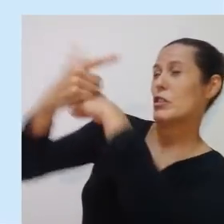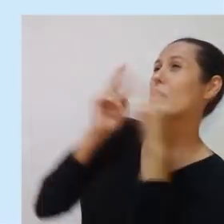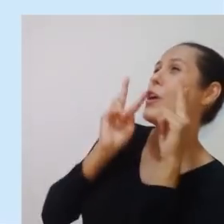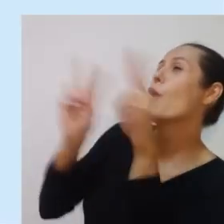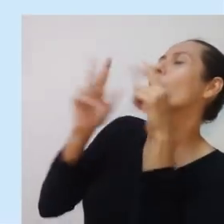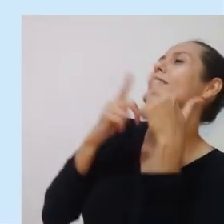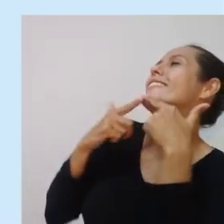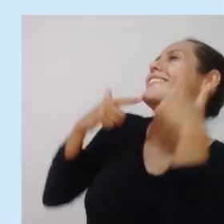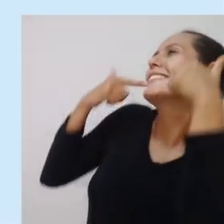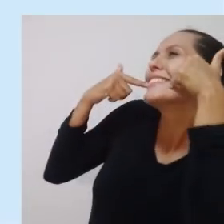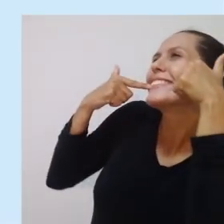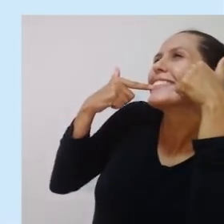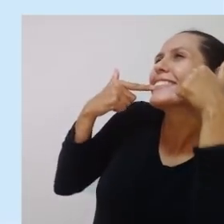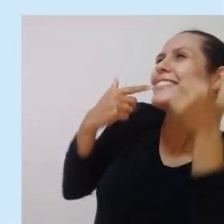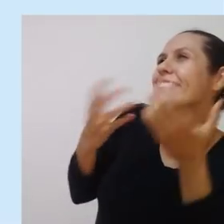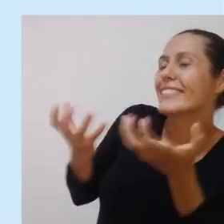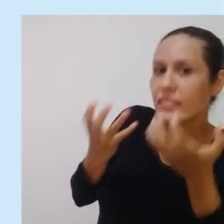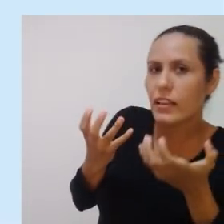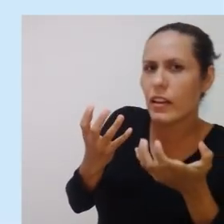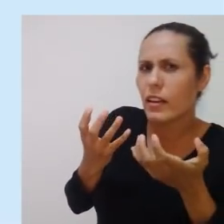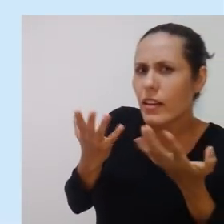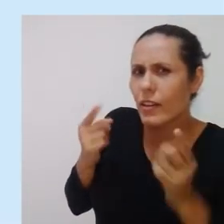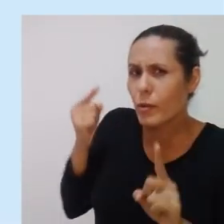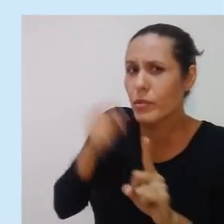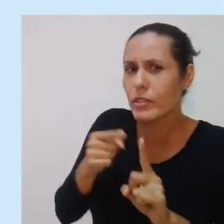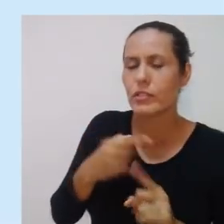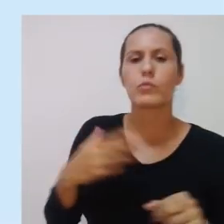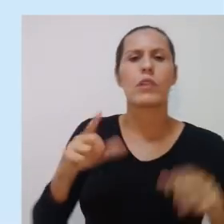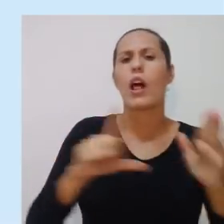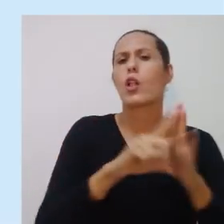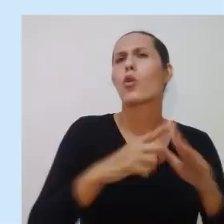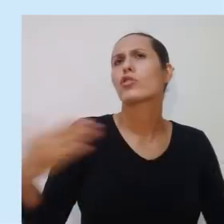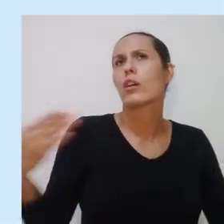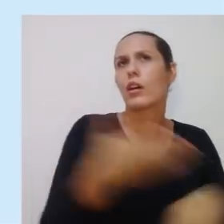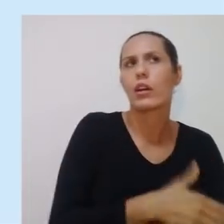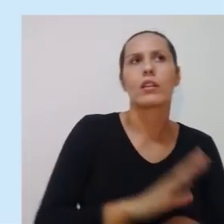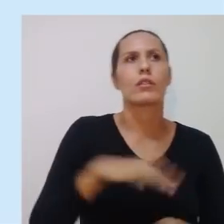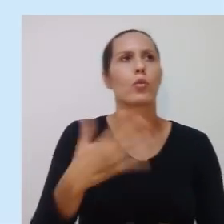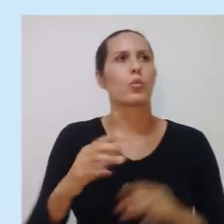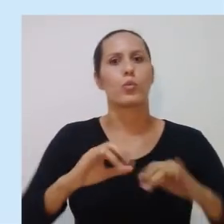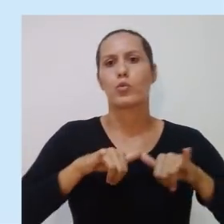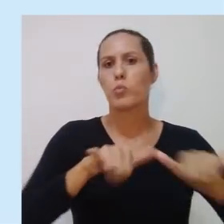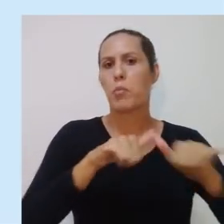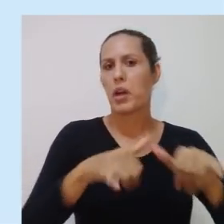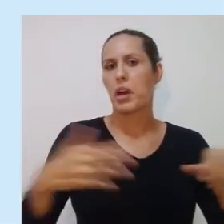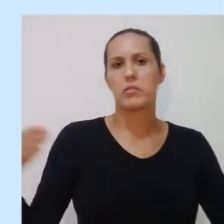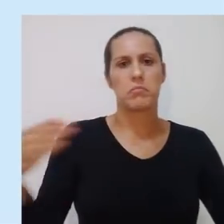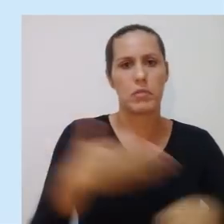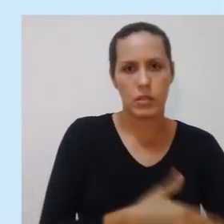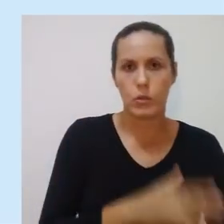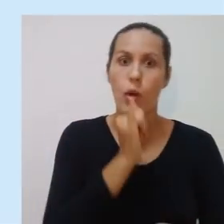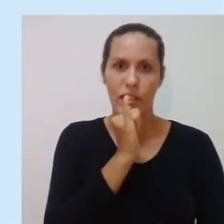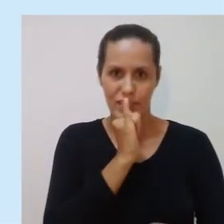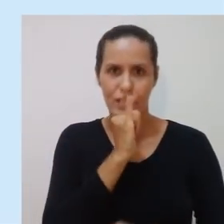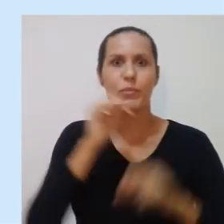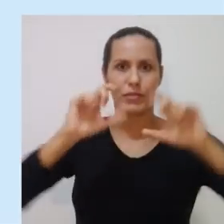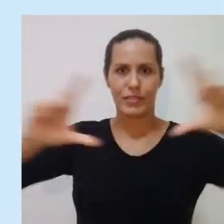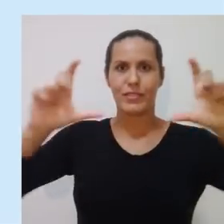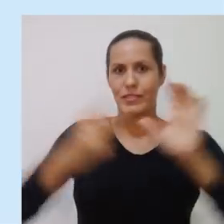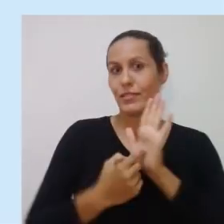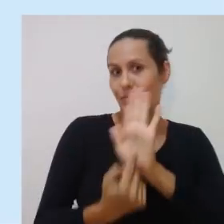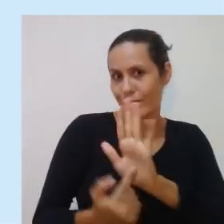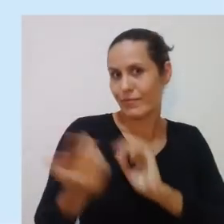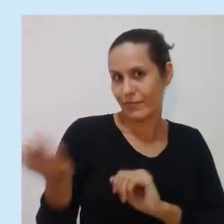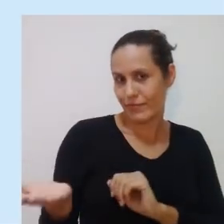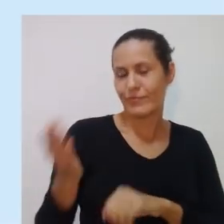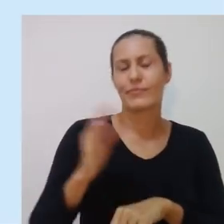a câmera e fique sorrindo? Quando você entra numa loja, quando você entra no supermercado, que é exatamente o supermercado, o